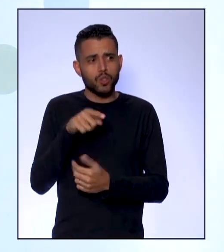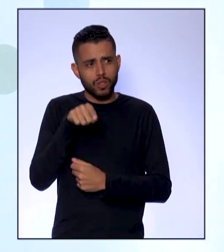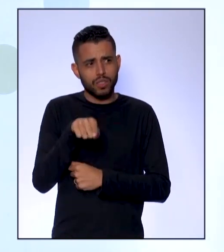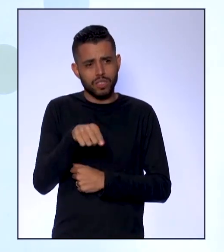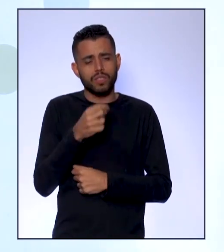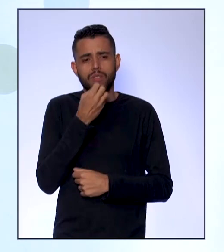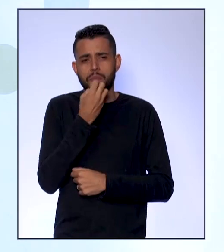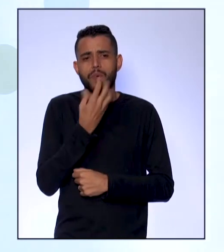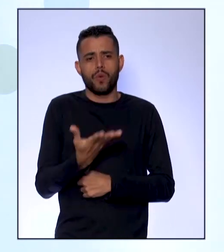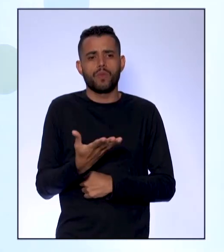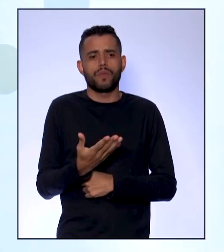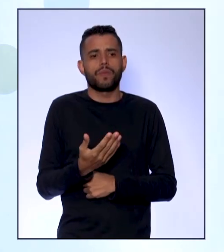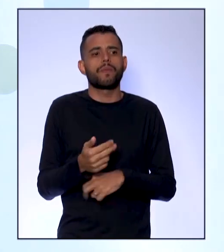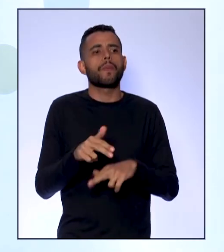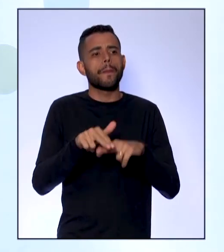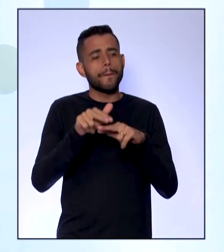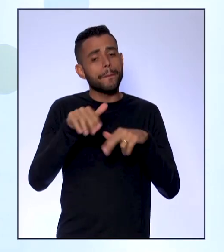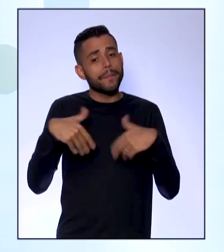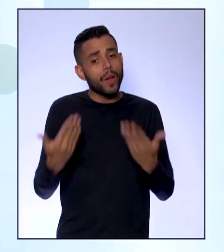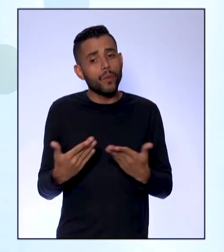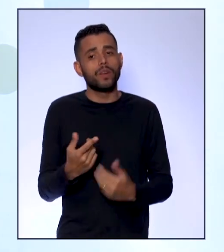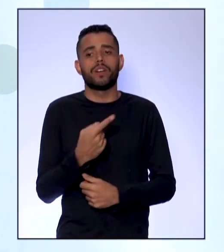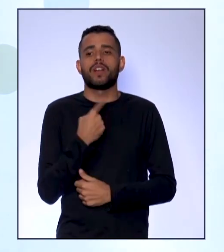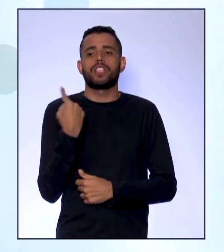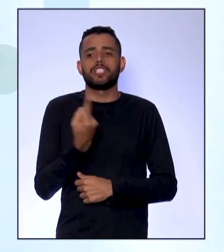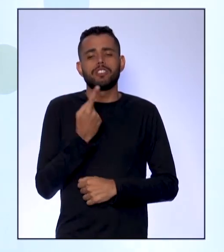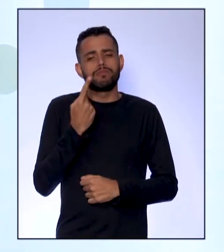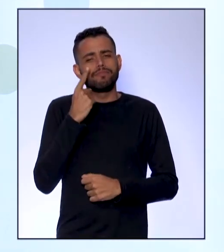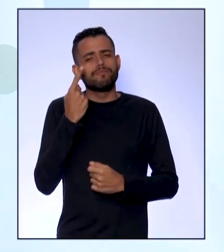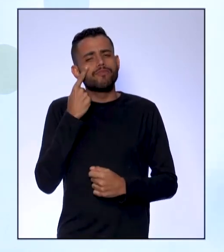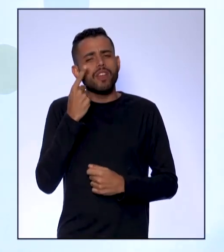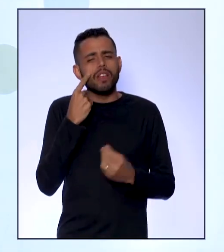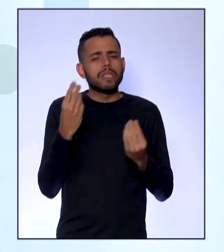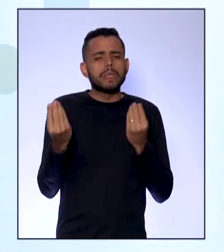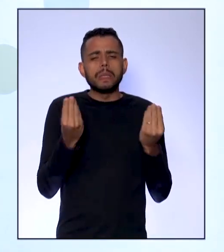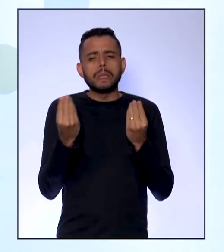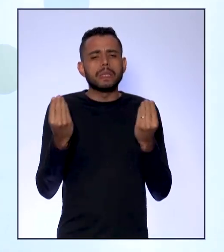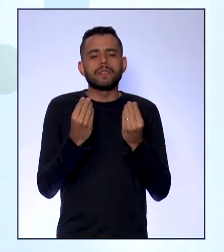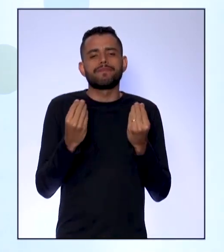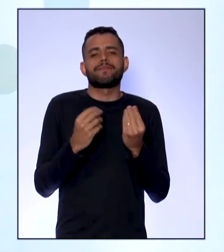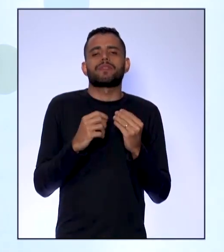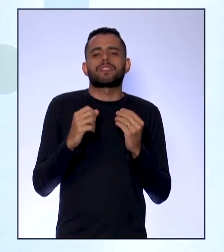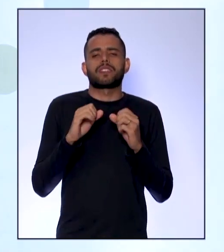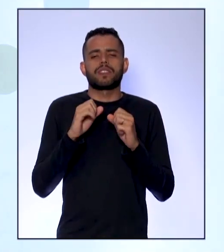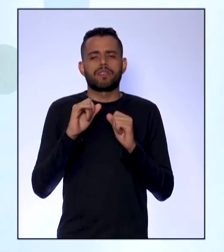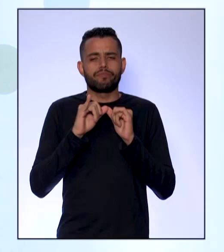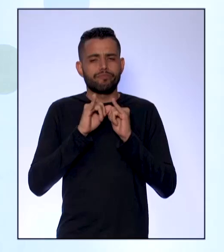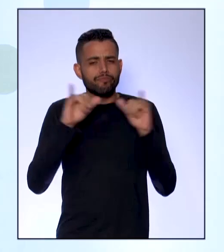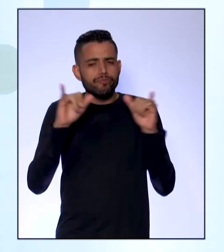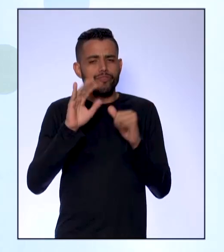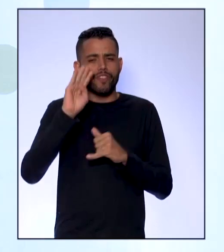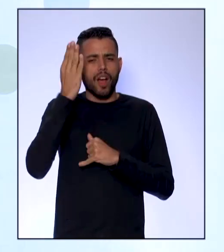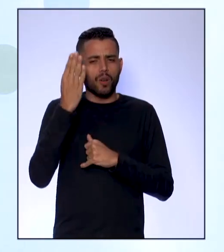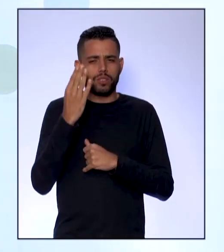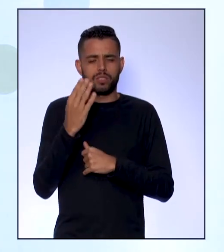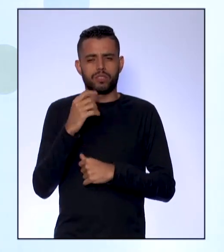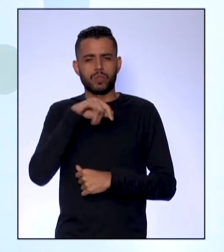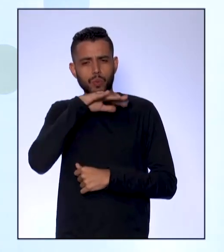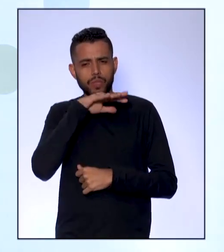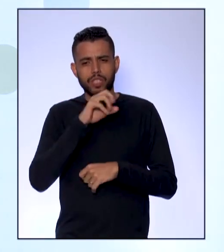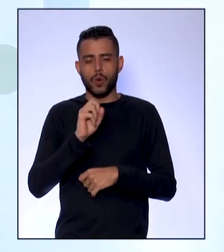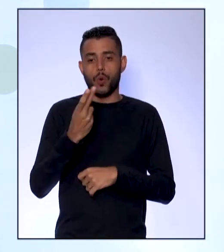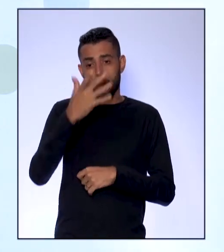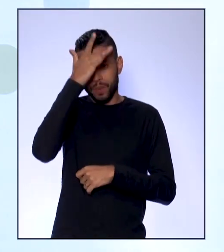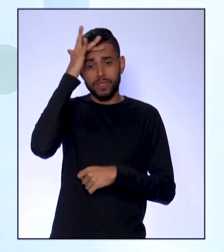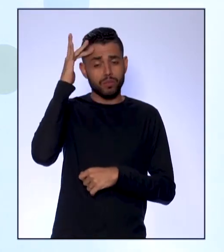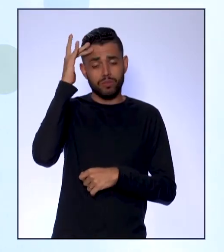você. Então, a gente também tem que medir que até onde espalhar esse fake news tem uma intenção negativa e até onde foi só uma pessoa